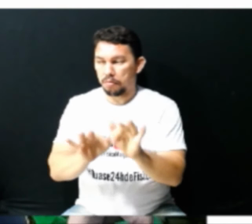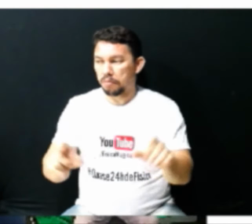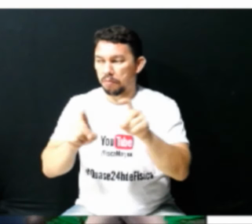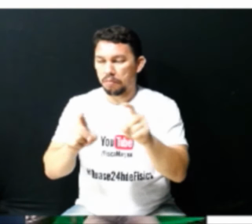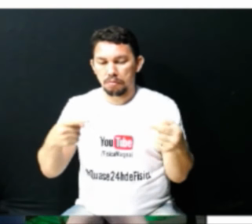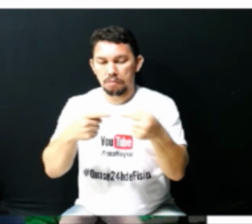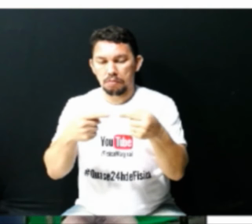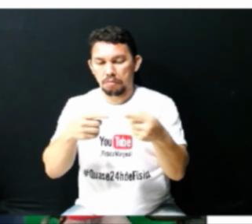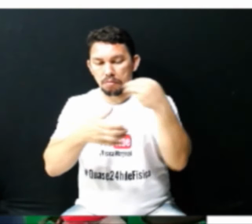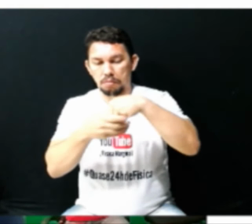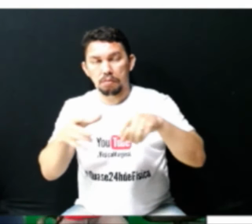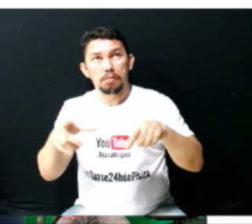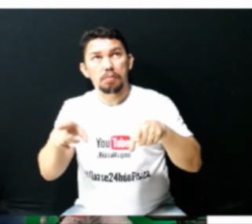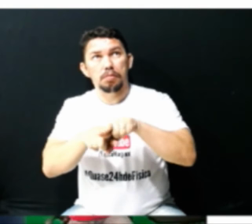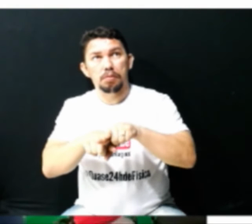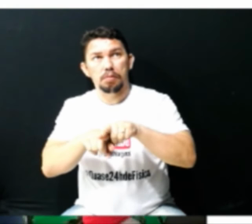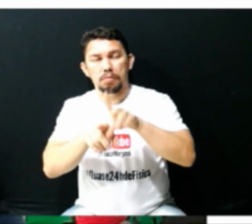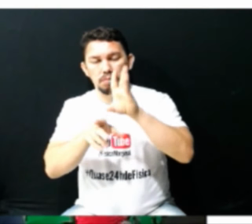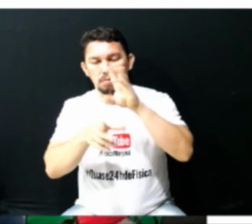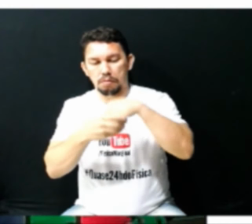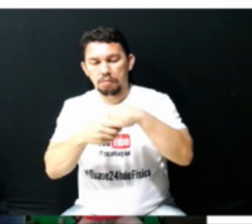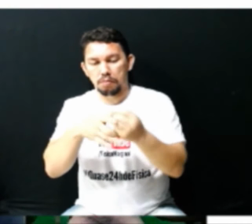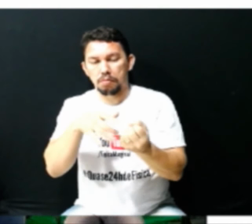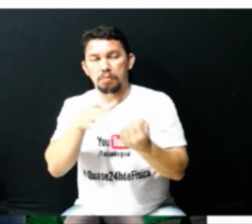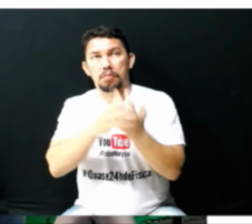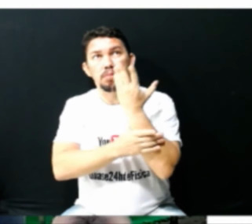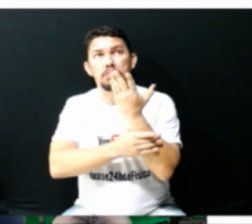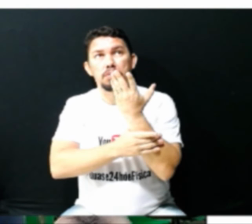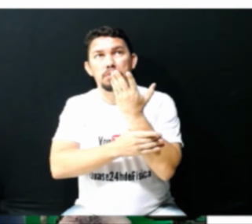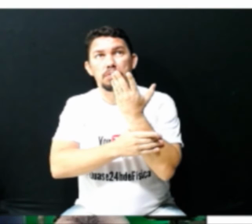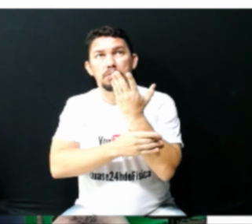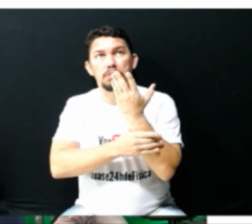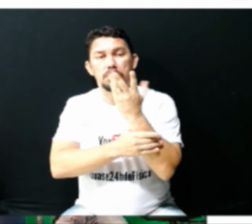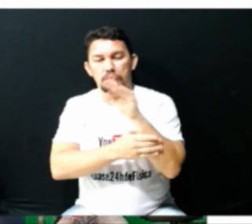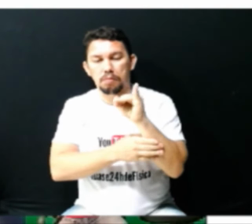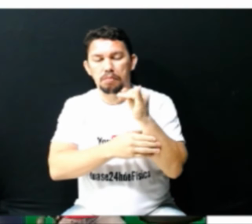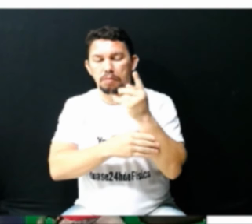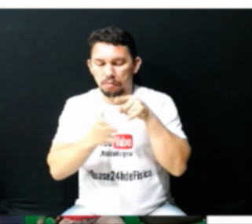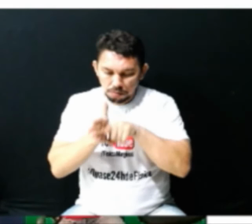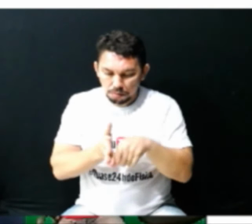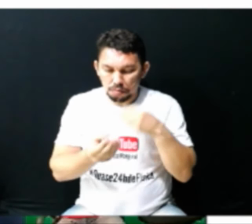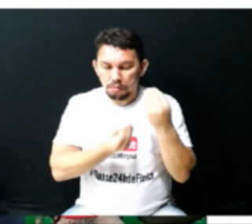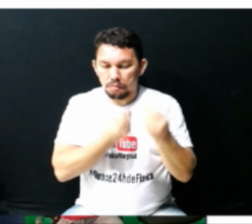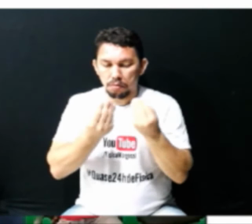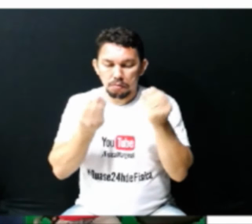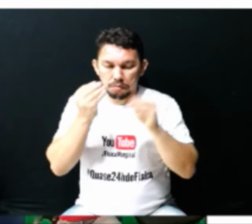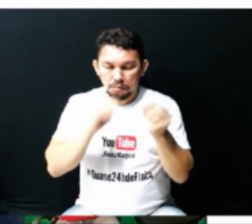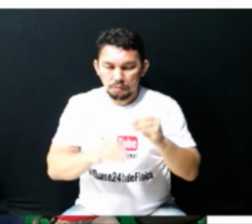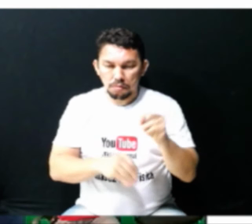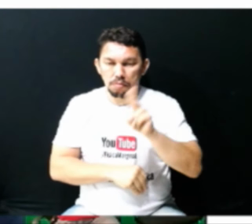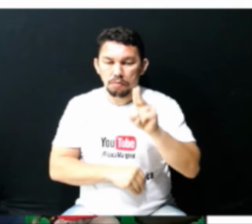FET e, na sequência, a gente vai então explorar como se dá os principais processos